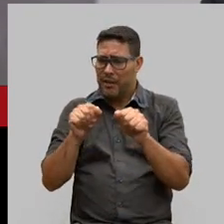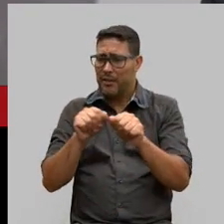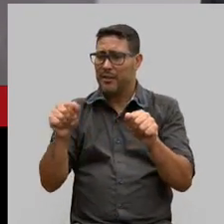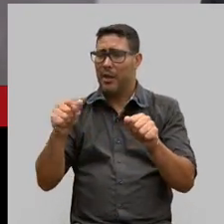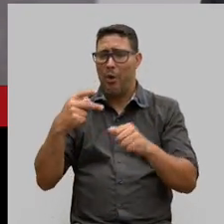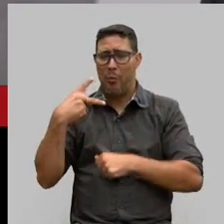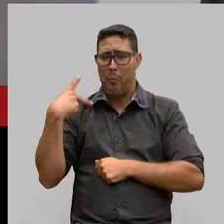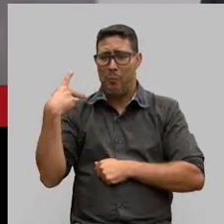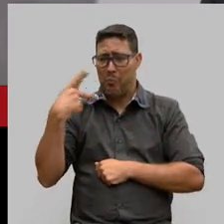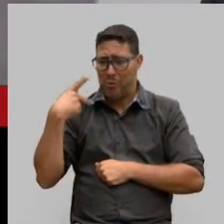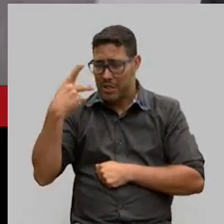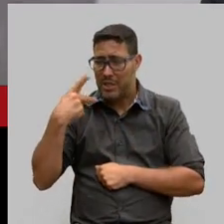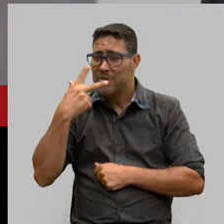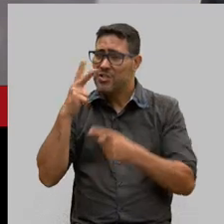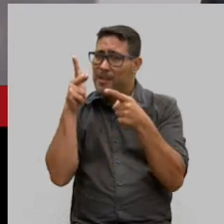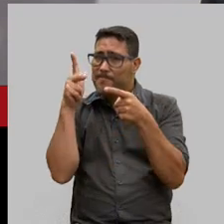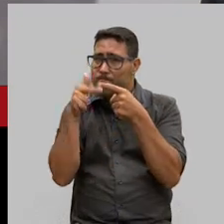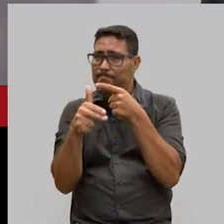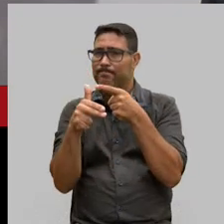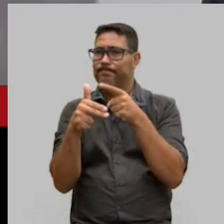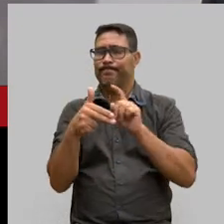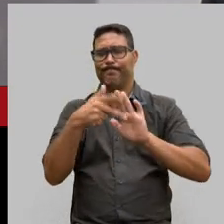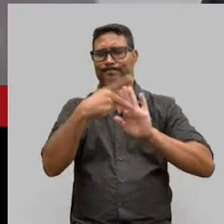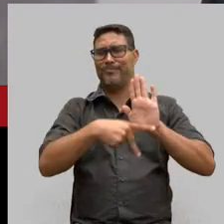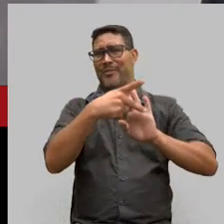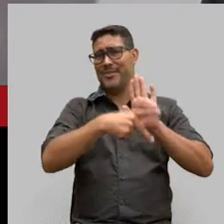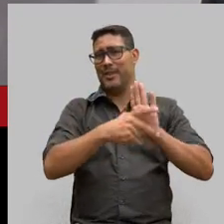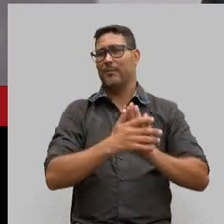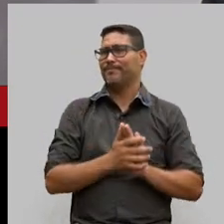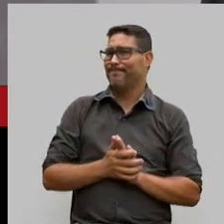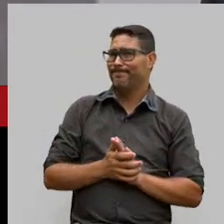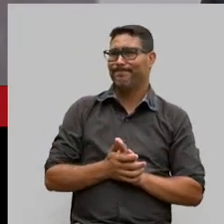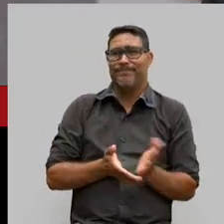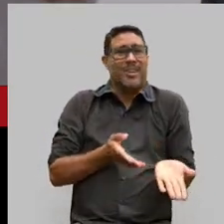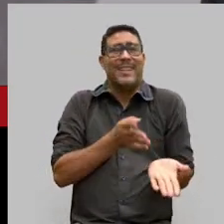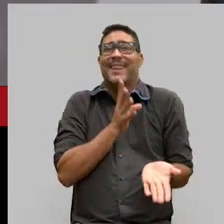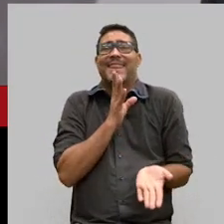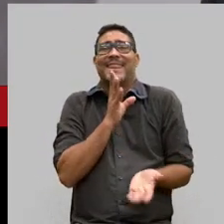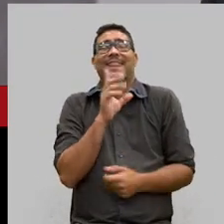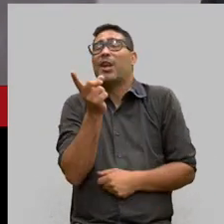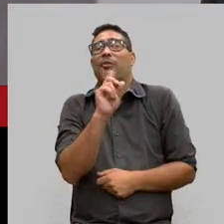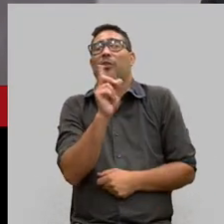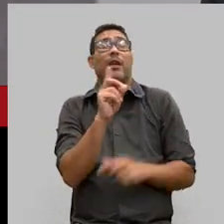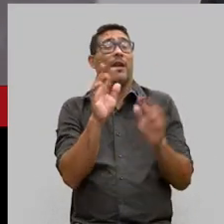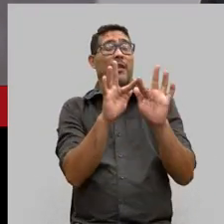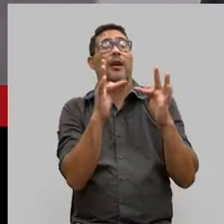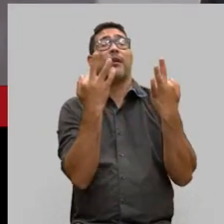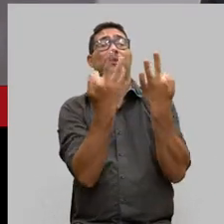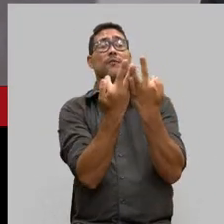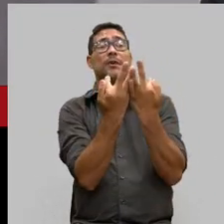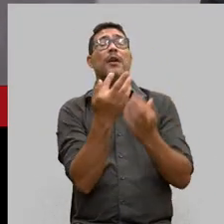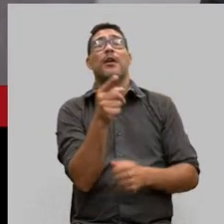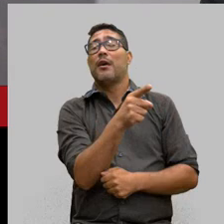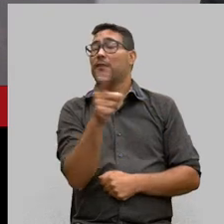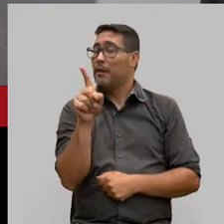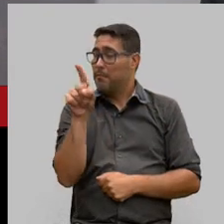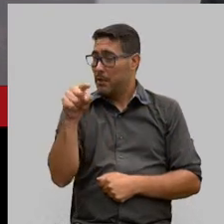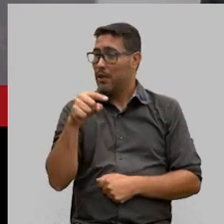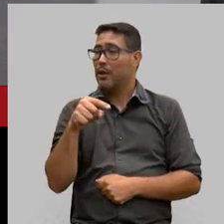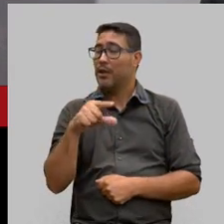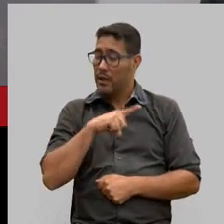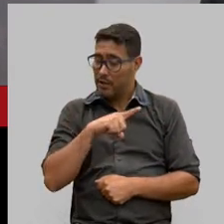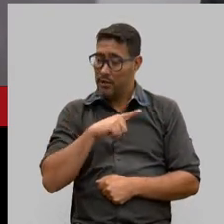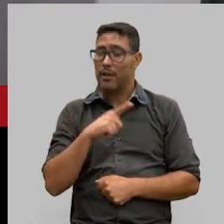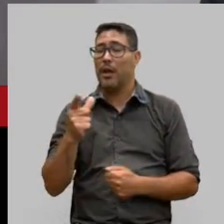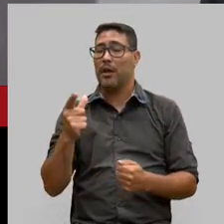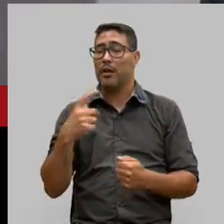vetar um projeto como esse é porque ele não conhece a realidade das famílias que enfrentam o autismo E se